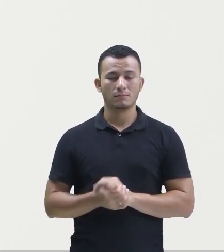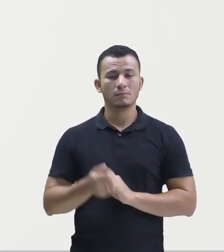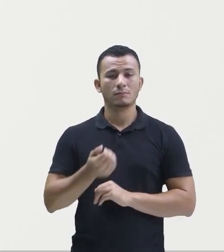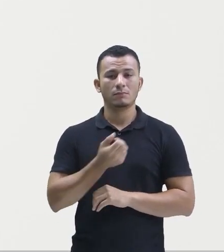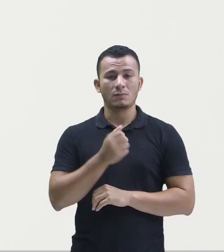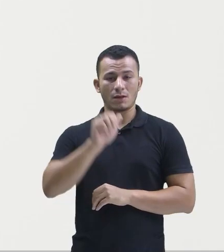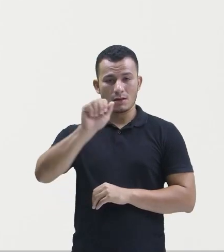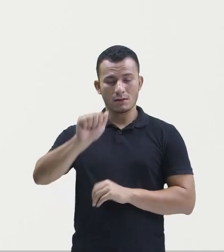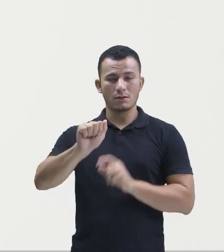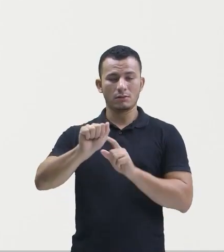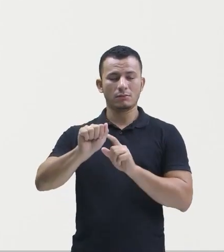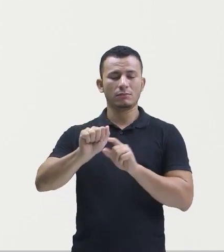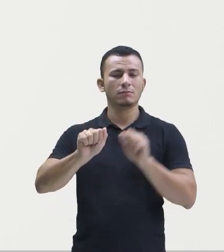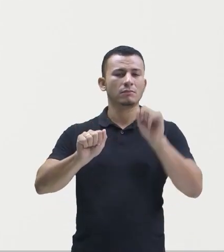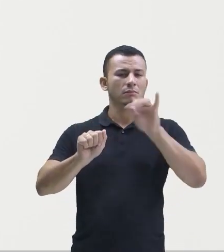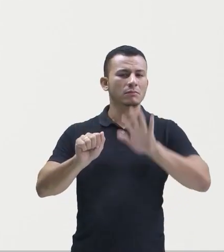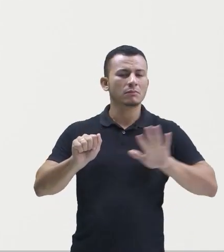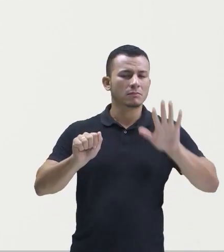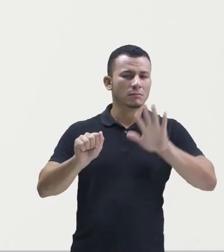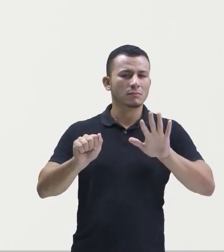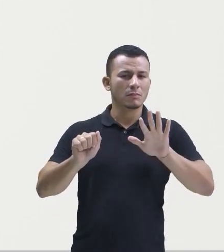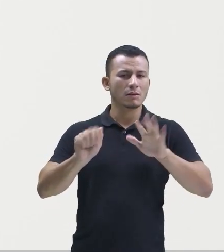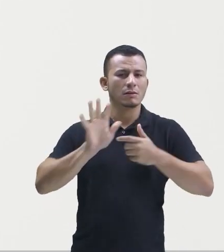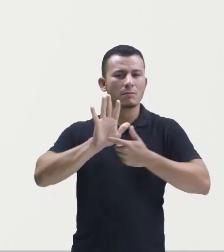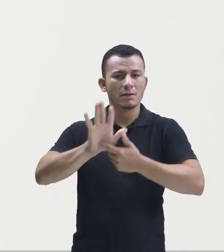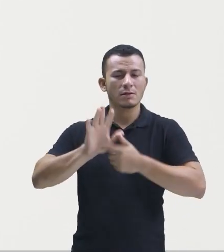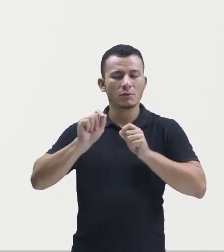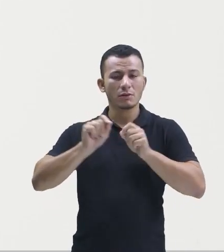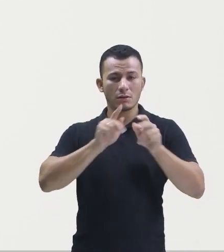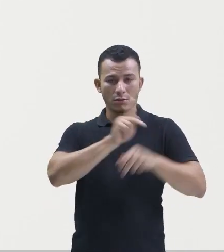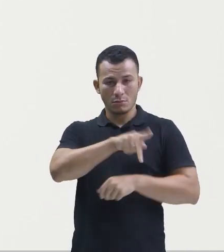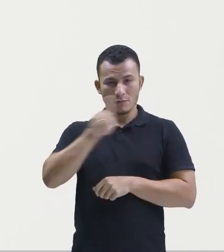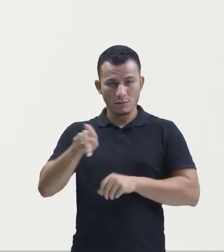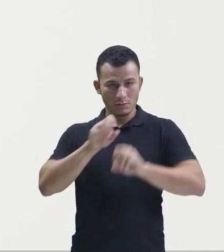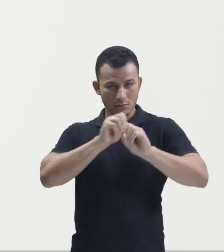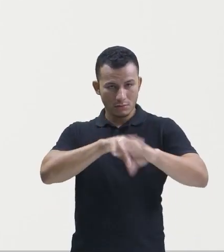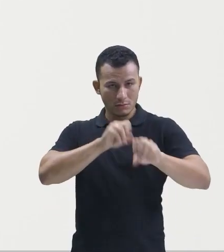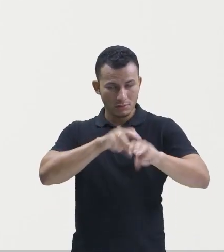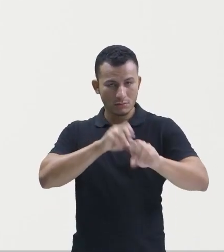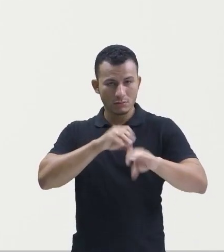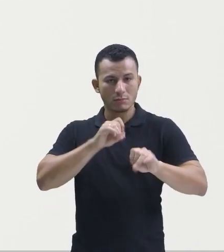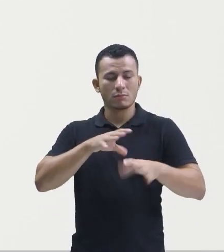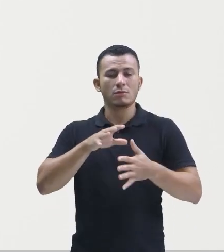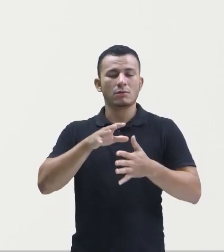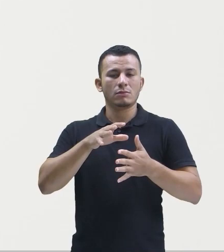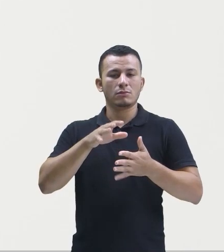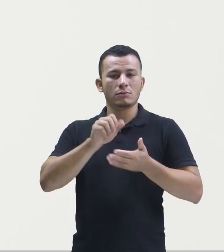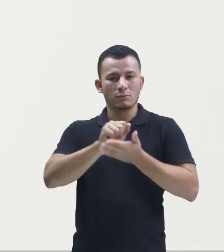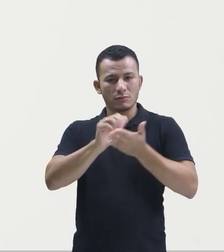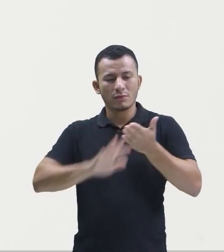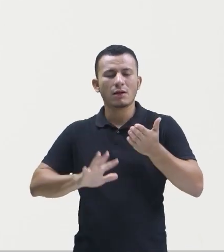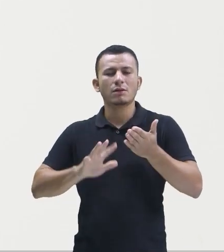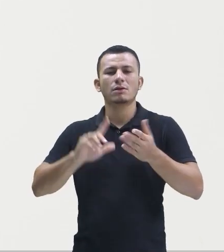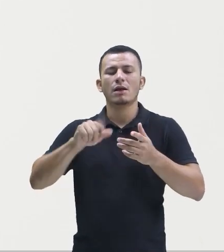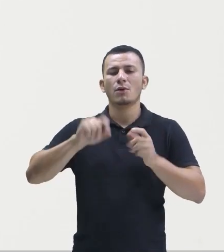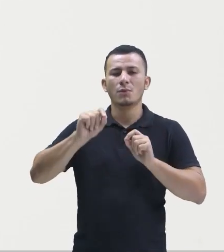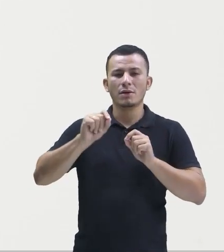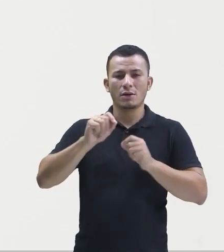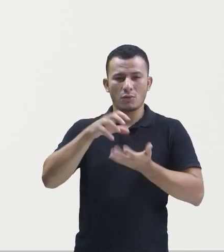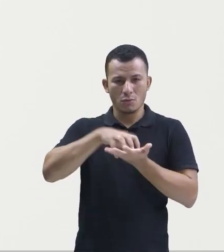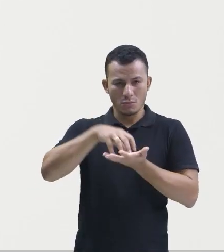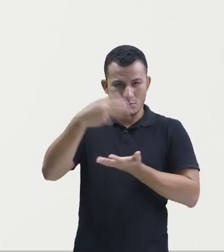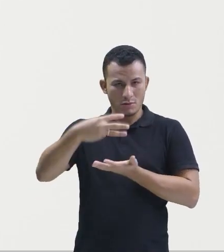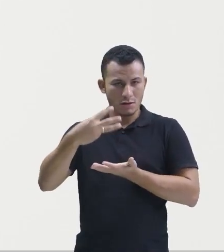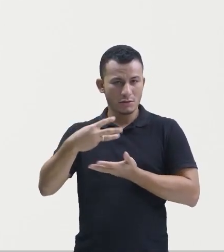Alternativa A. A imagem 1 ilustra um professor lecionando. Essa atividade representa o setor